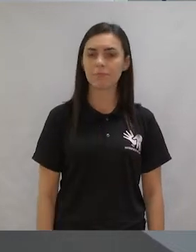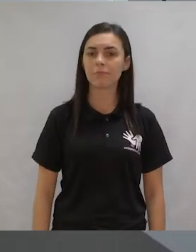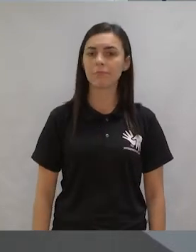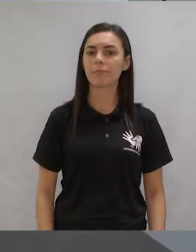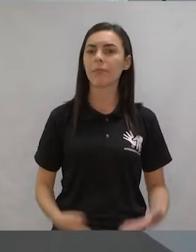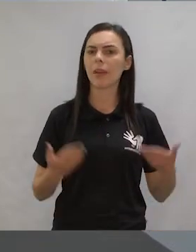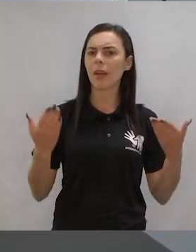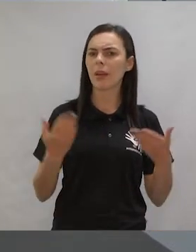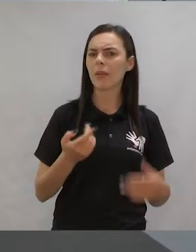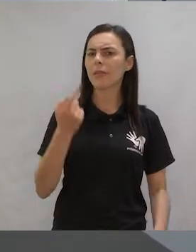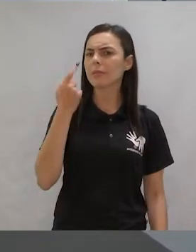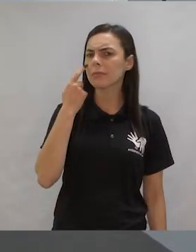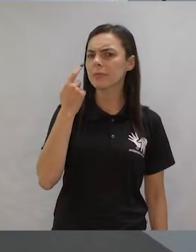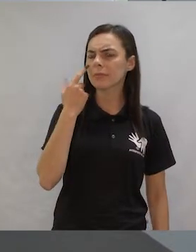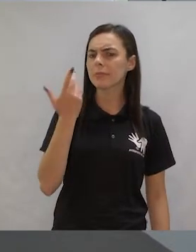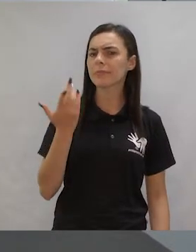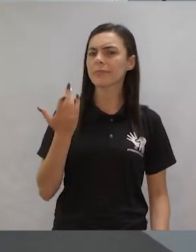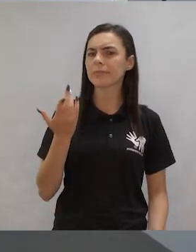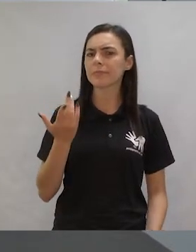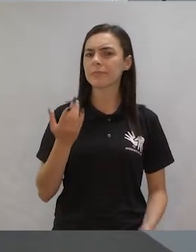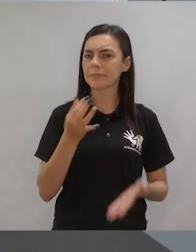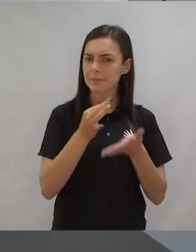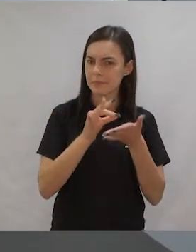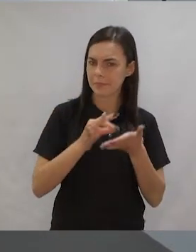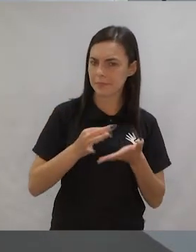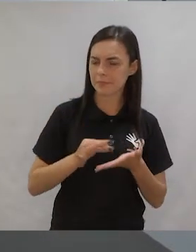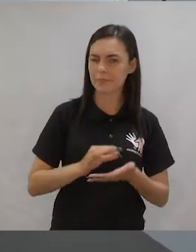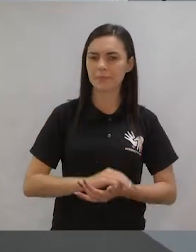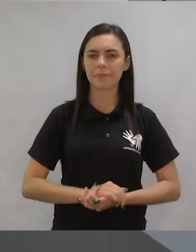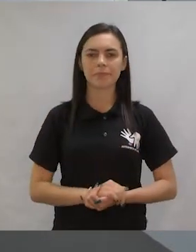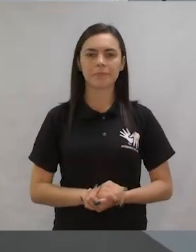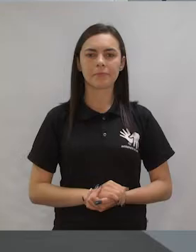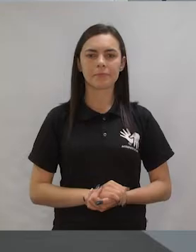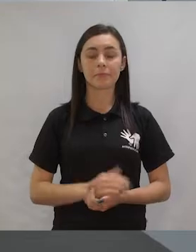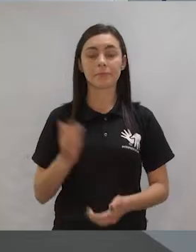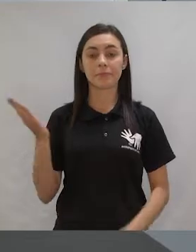acertaram? Vamos conferir lá na tela? Olhem lá.